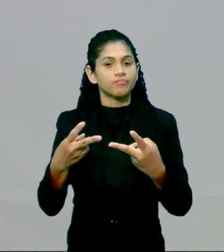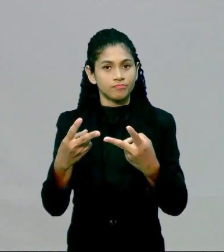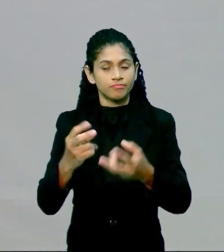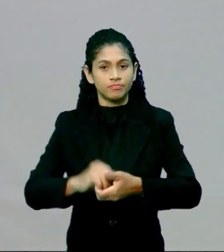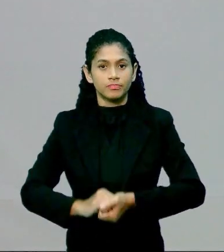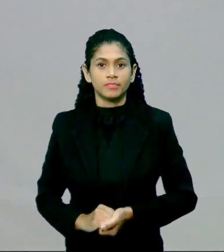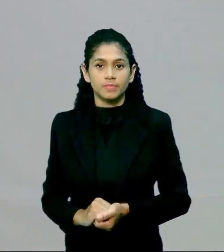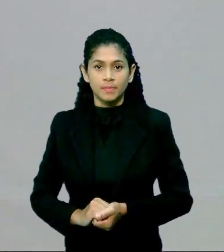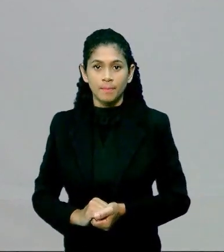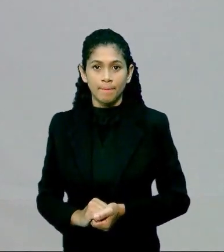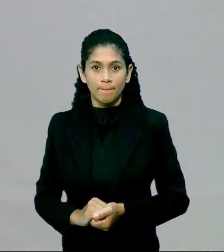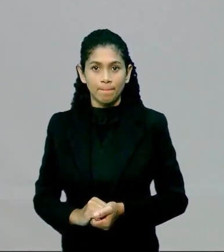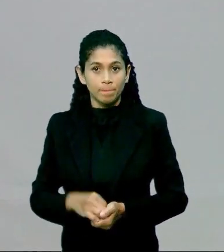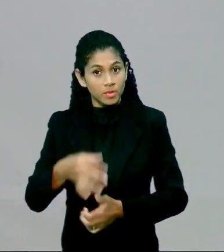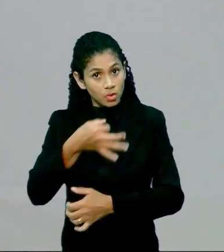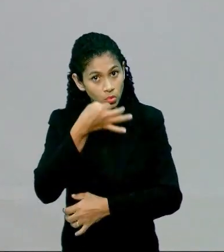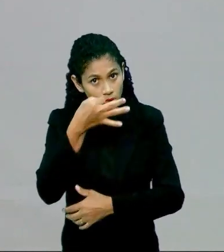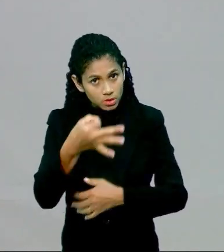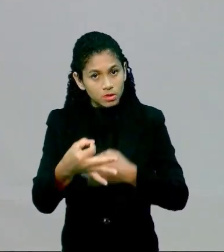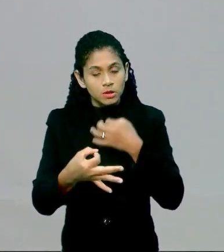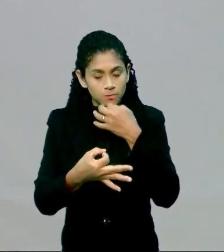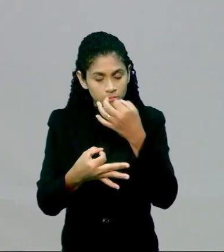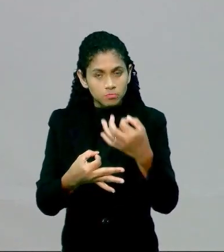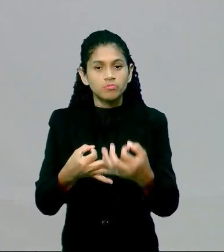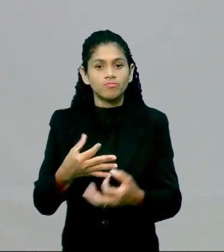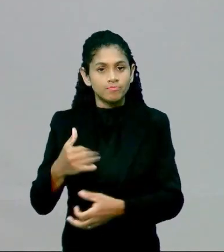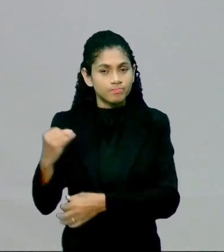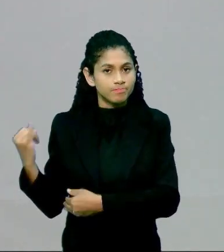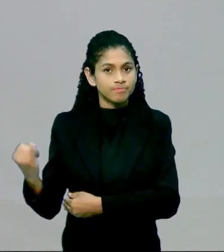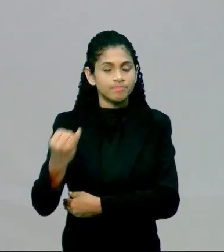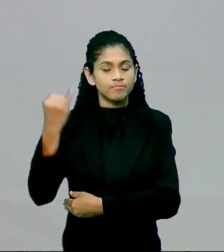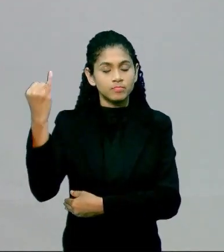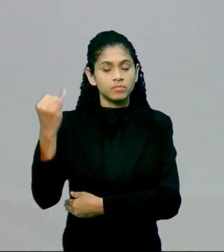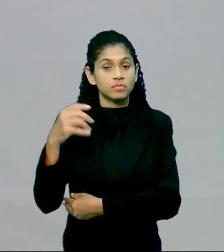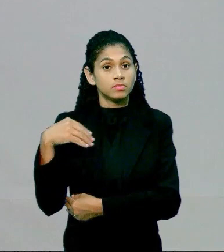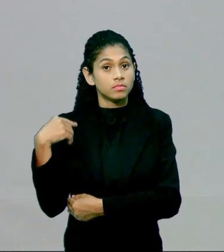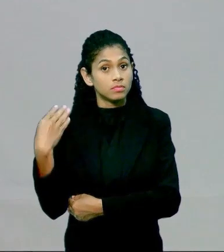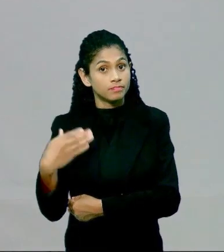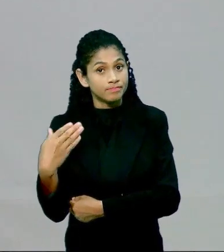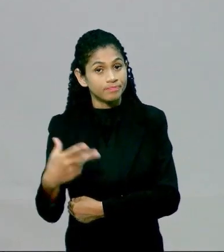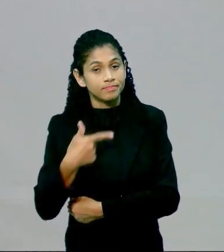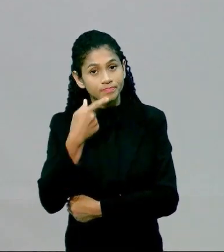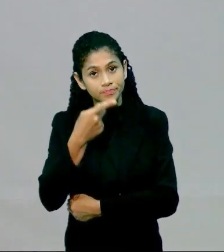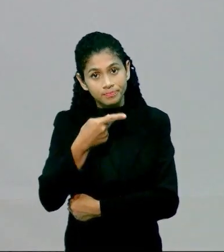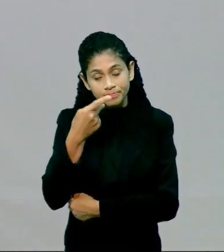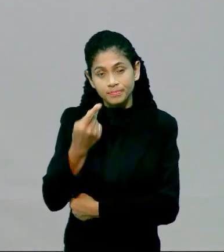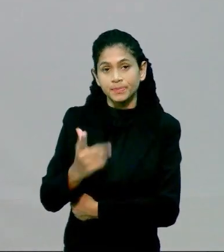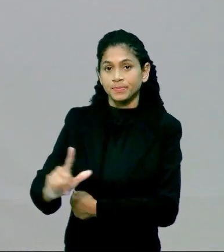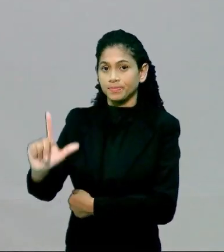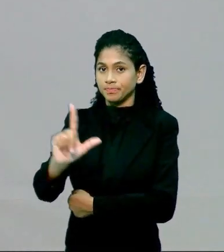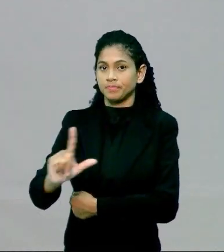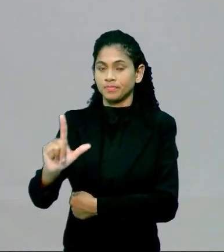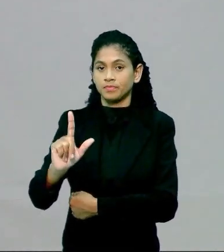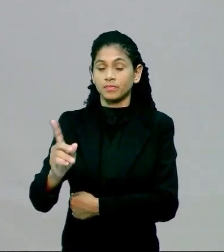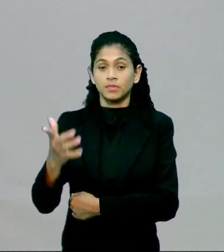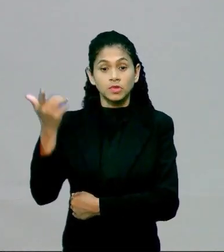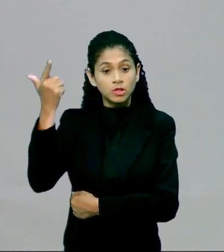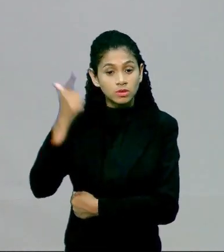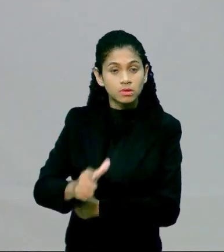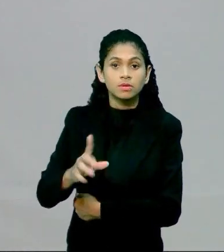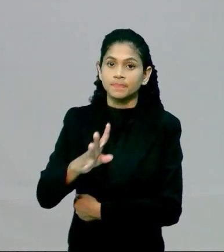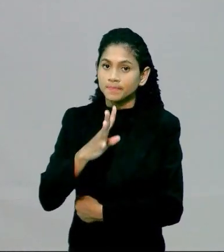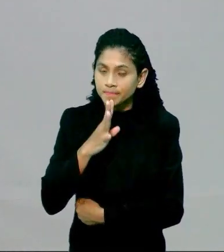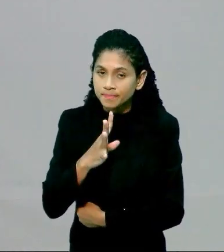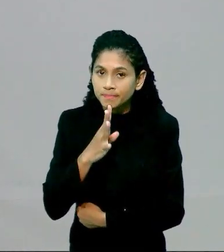uma opinião bem incisiva, bem importante, quando a gente fala de literatura, a fim de reconhecer a importância